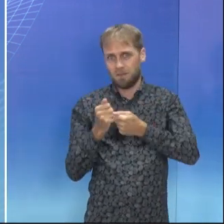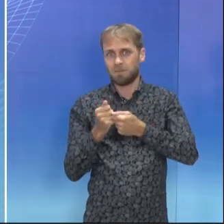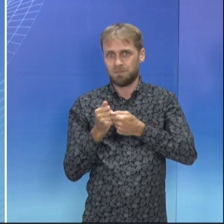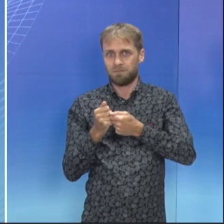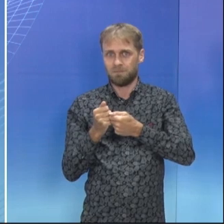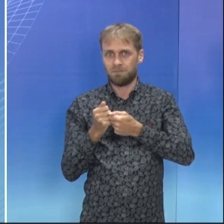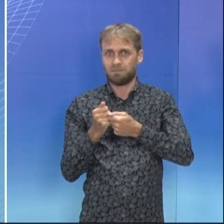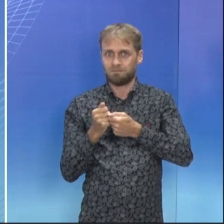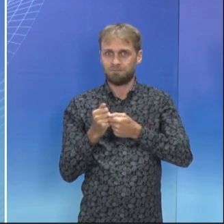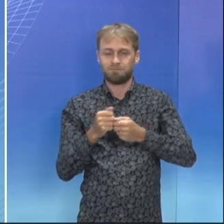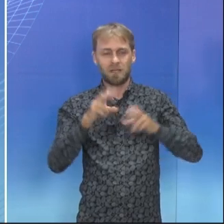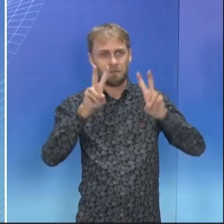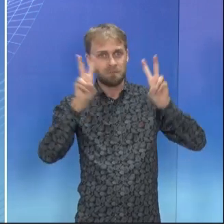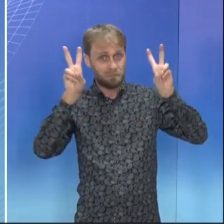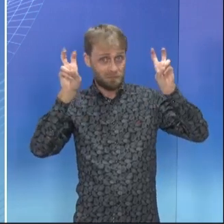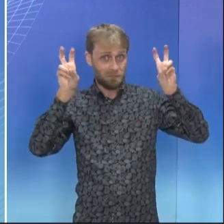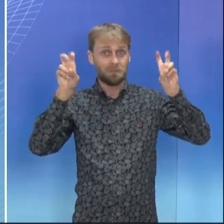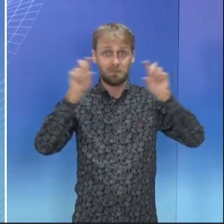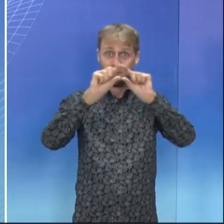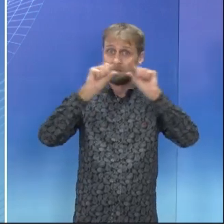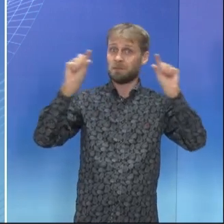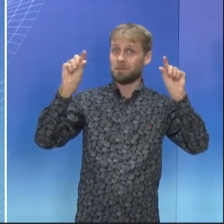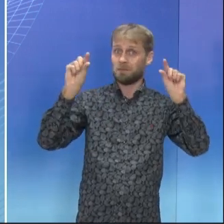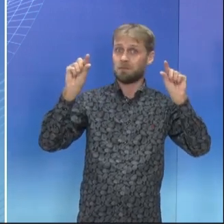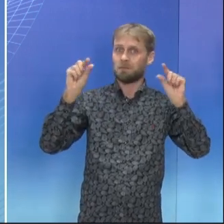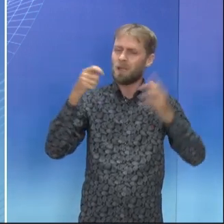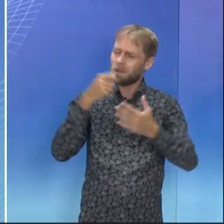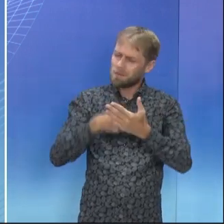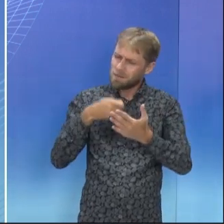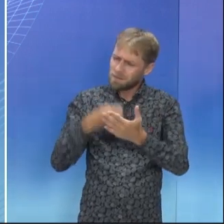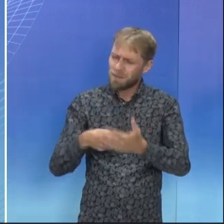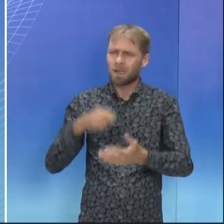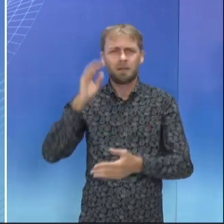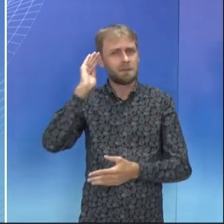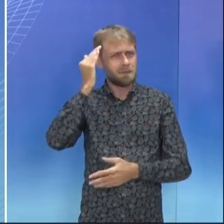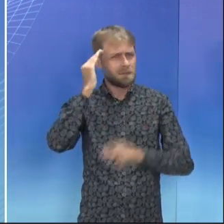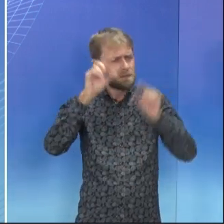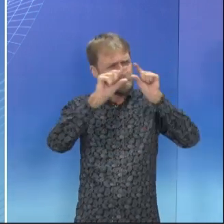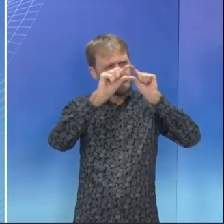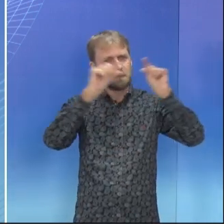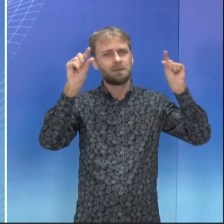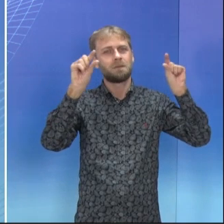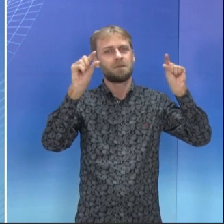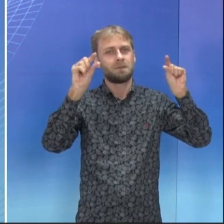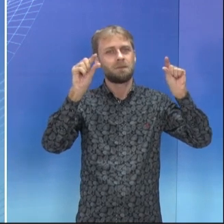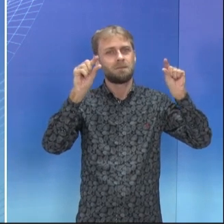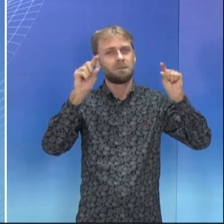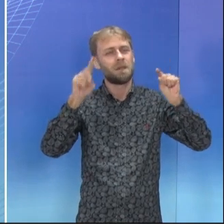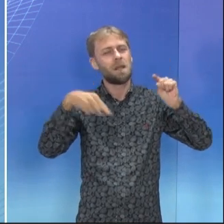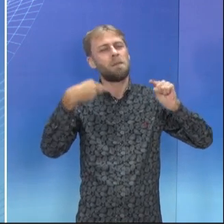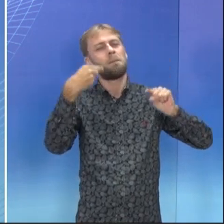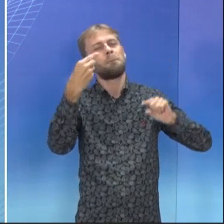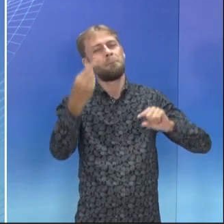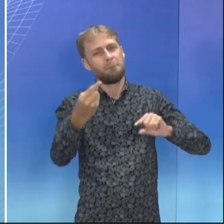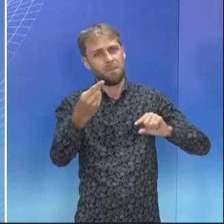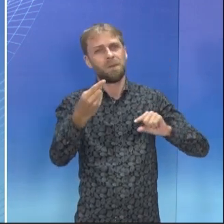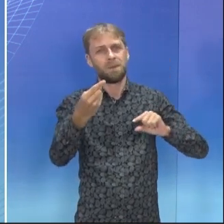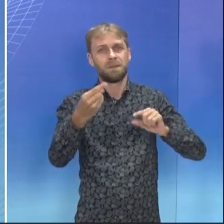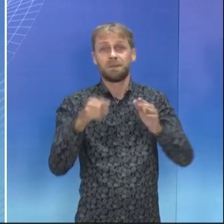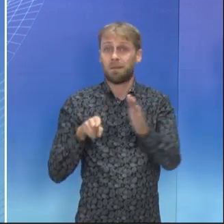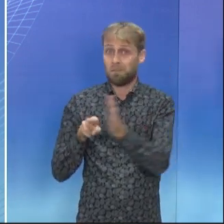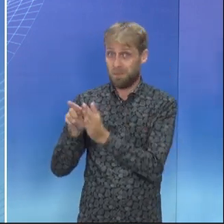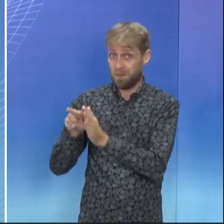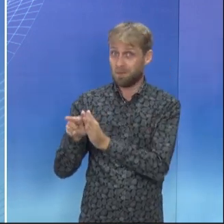tá? Então, leia o título, tente entender o título e vai no enunciado. Porque